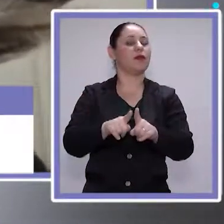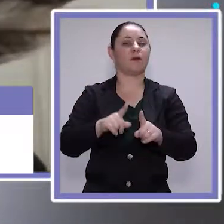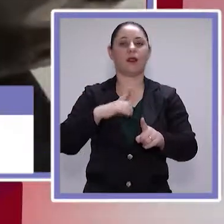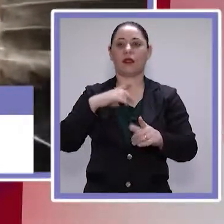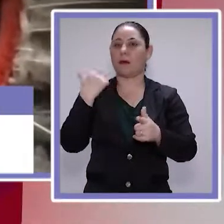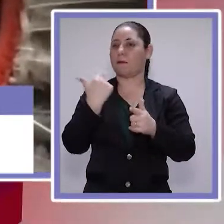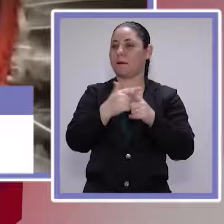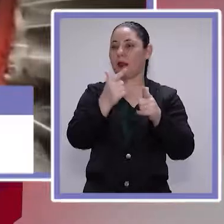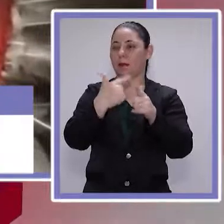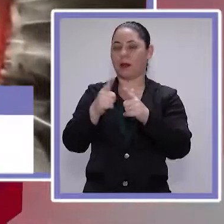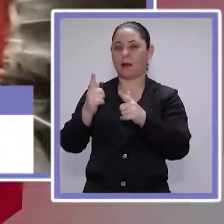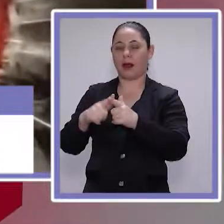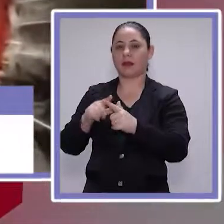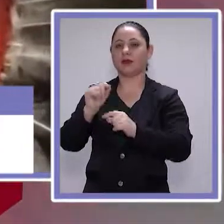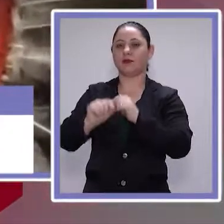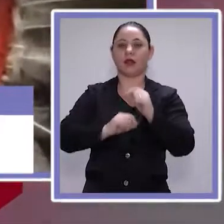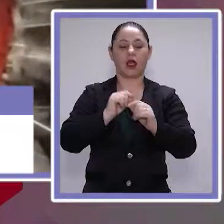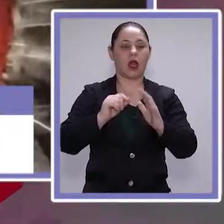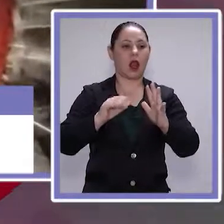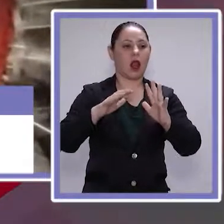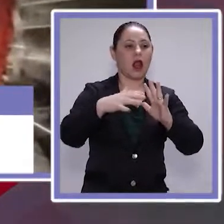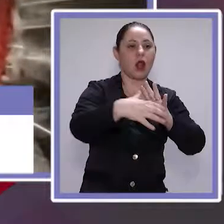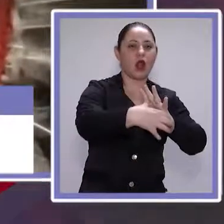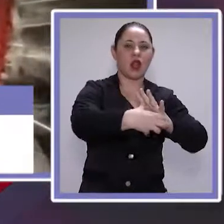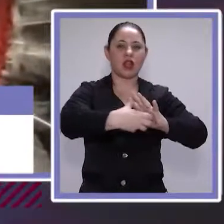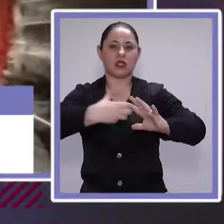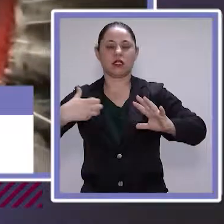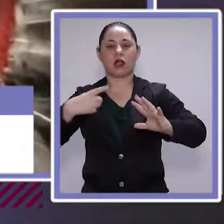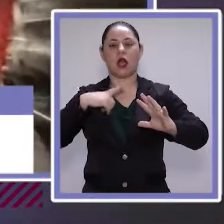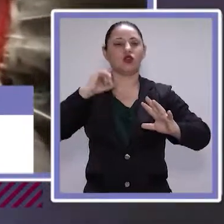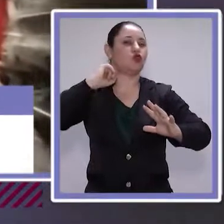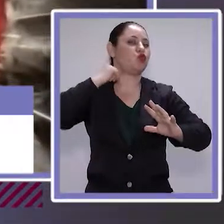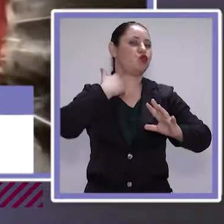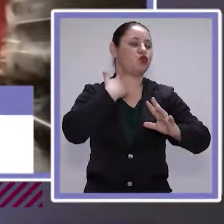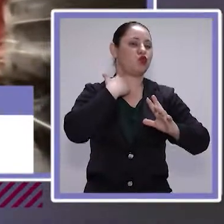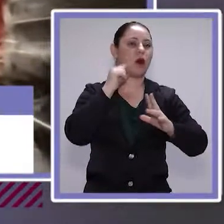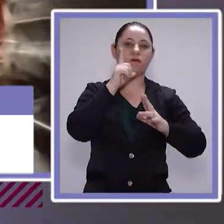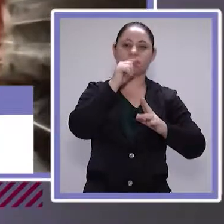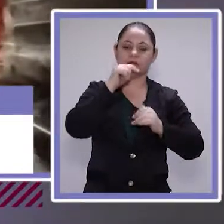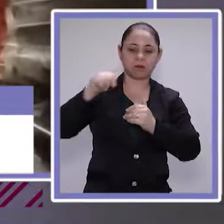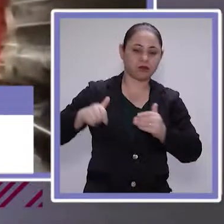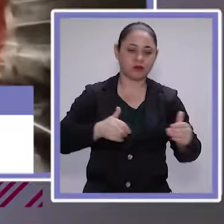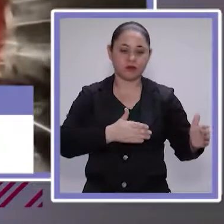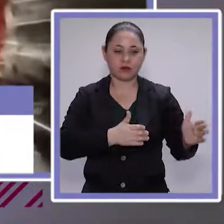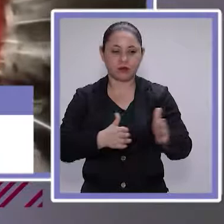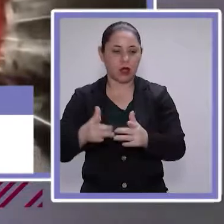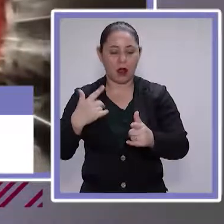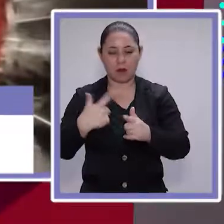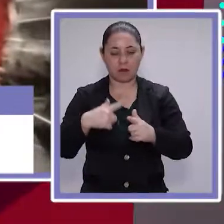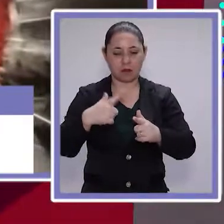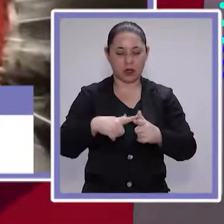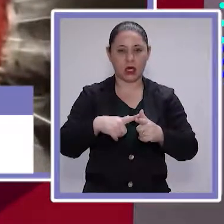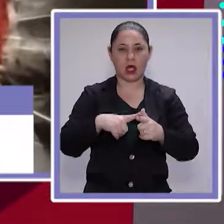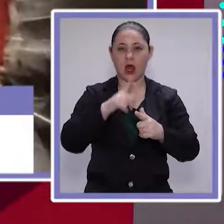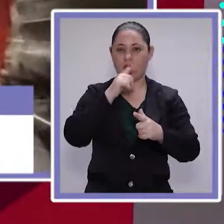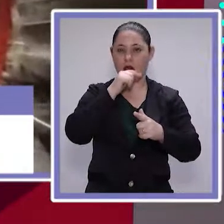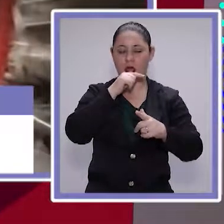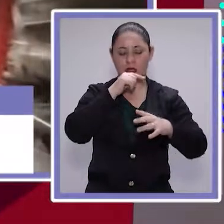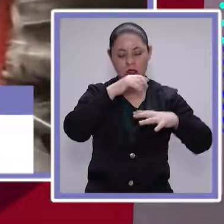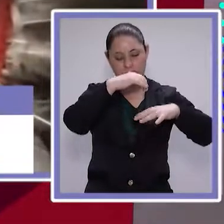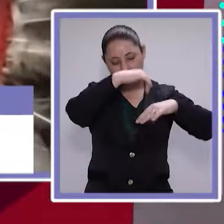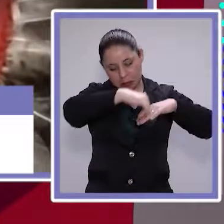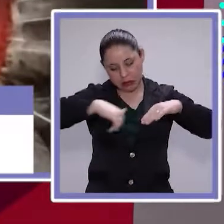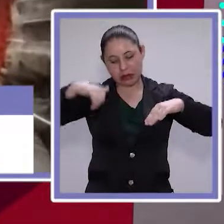de mercúrios na população ribeirinha, população indígena, quilombola, quanto também nas regiões, por exemplo, África, América